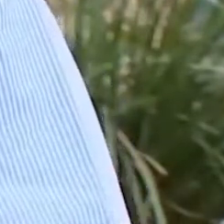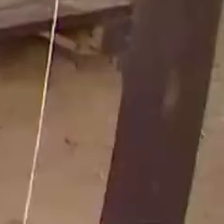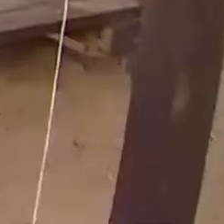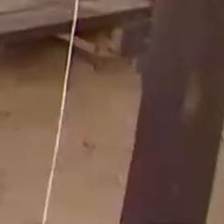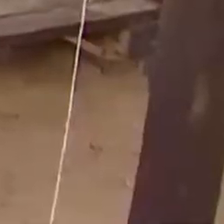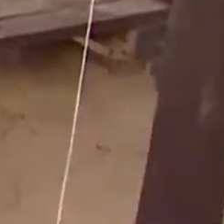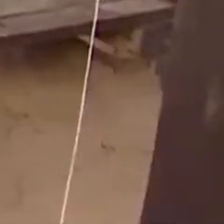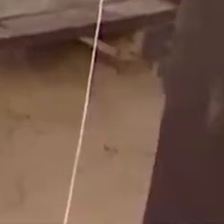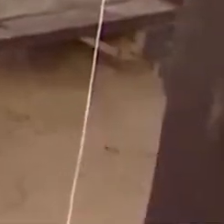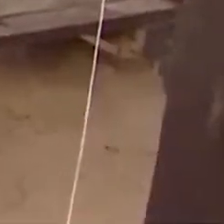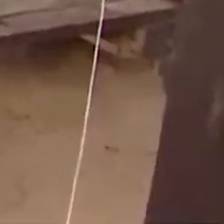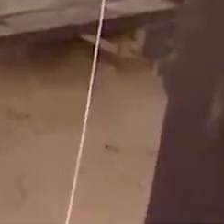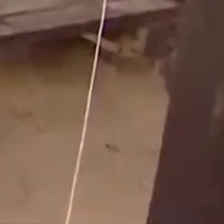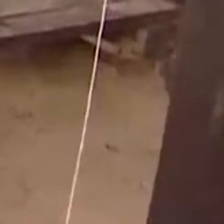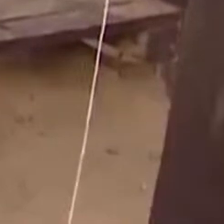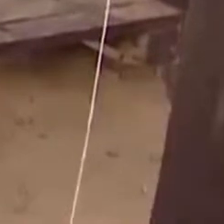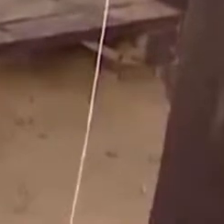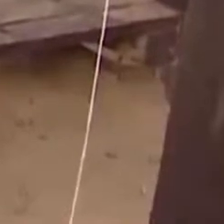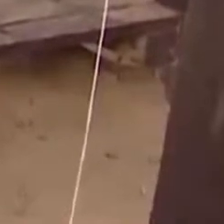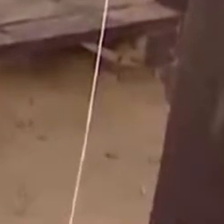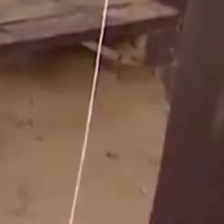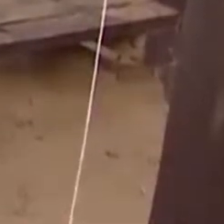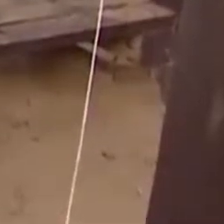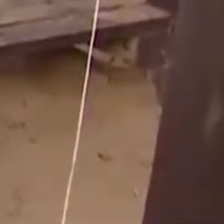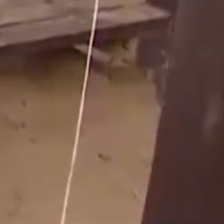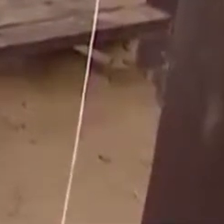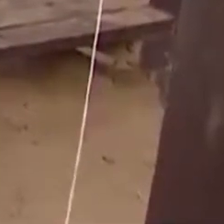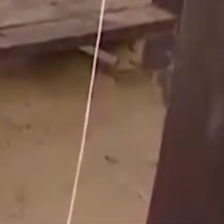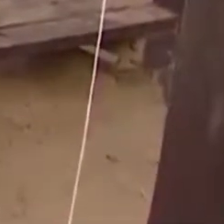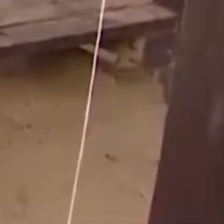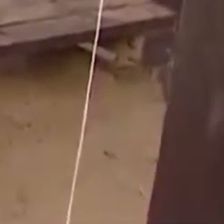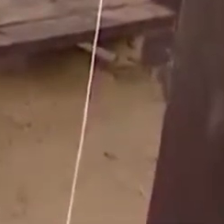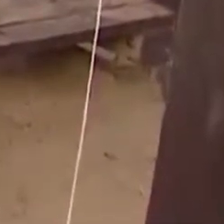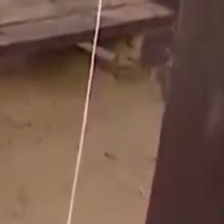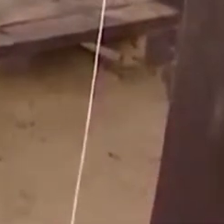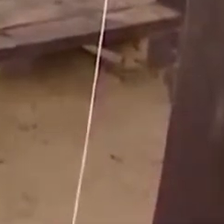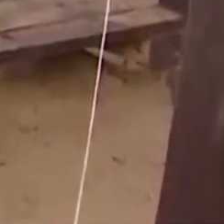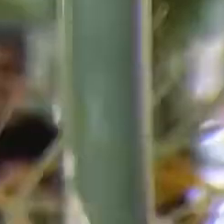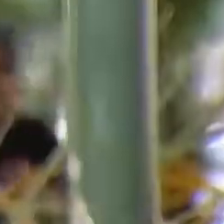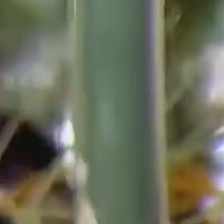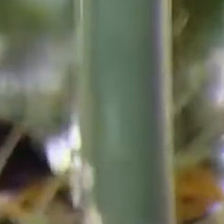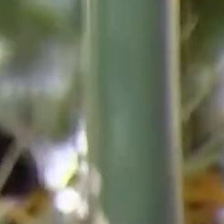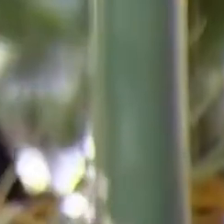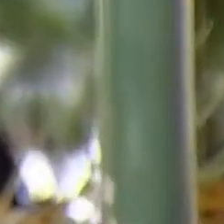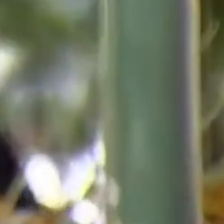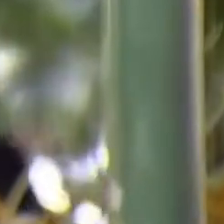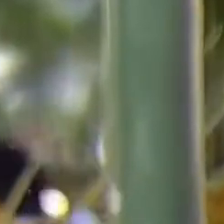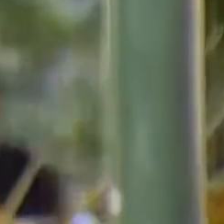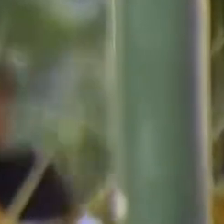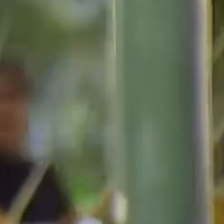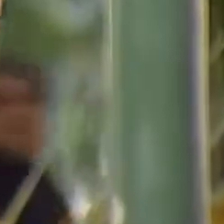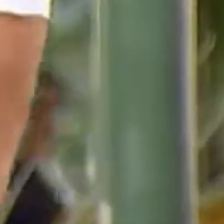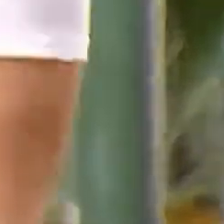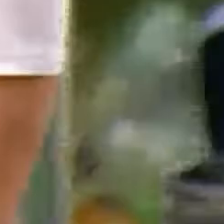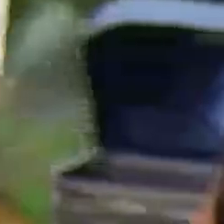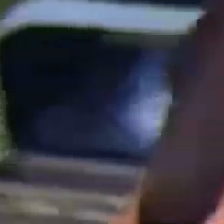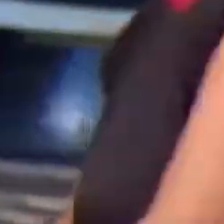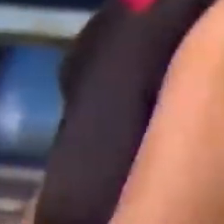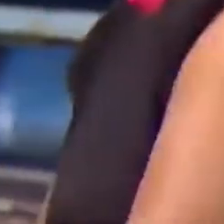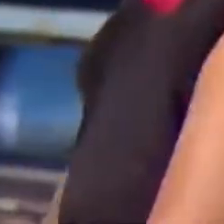Cruz. Para a Karina, mãe do Felipe, ter mais espaço ali no parquinho vai ser útil para pais,